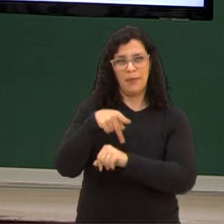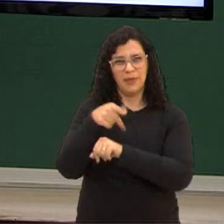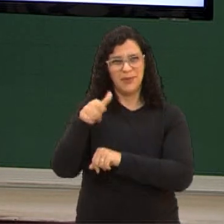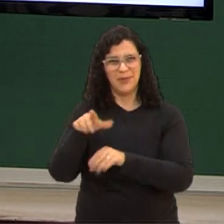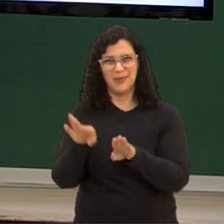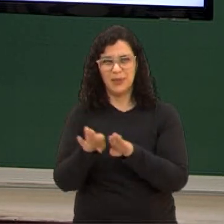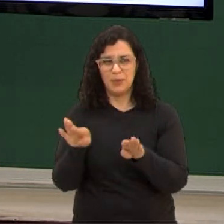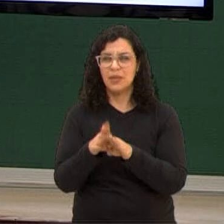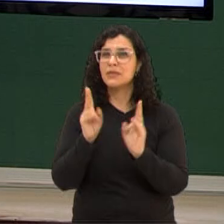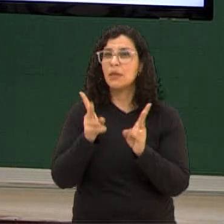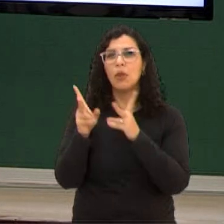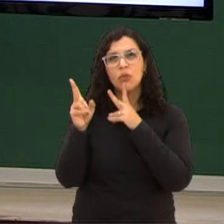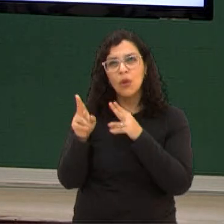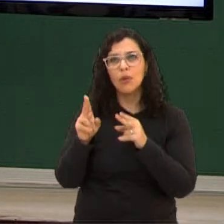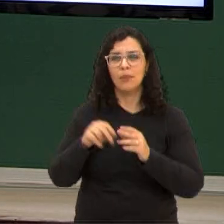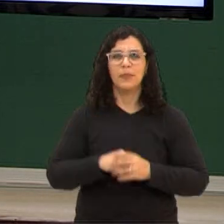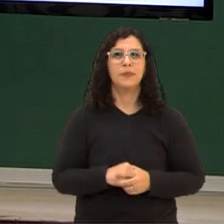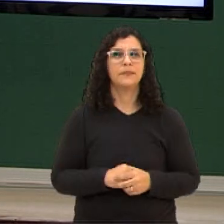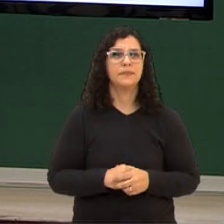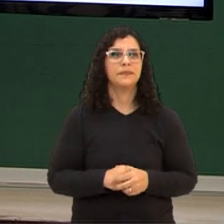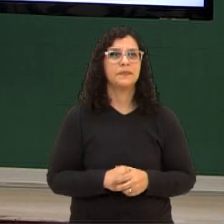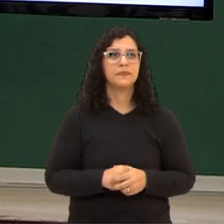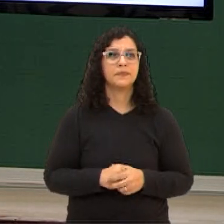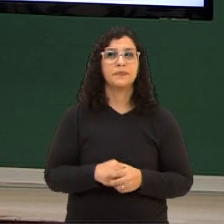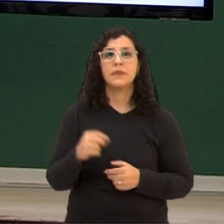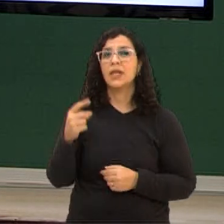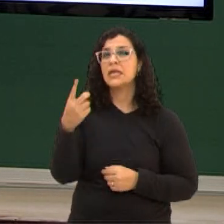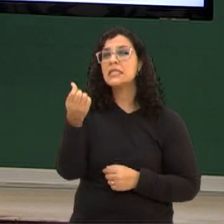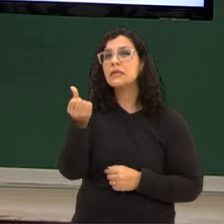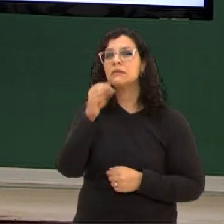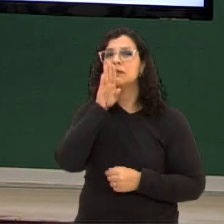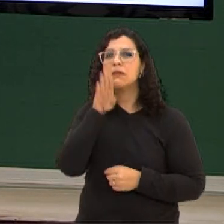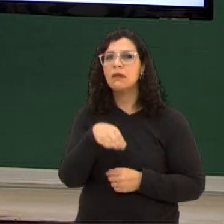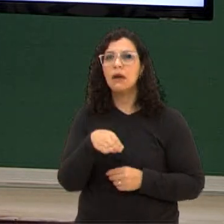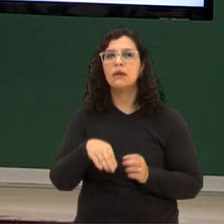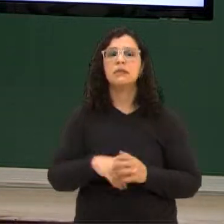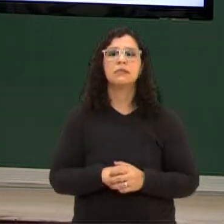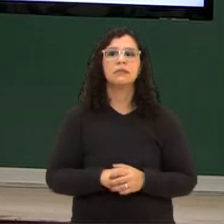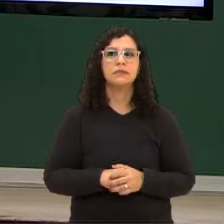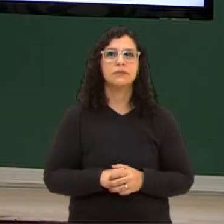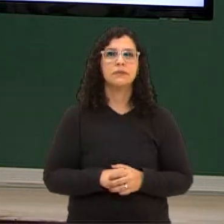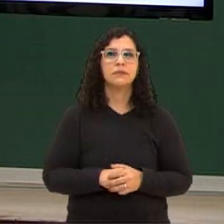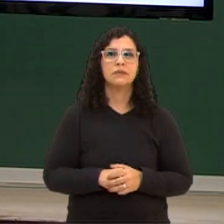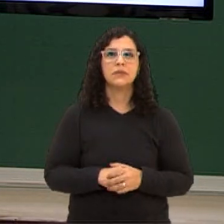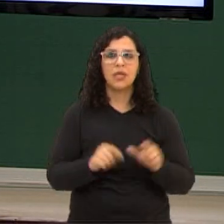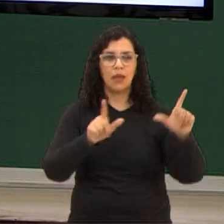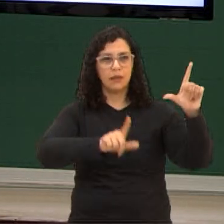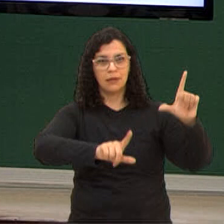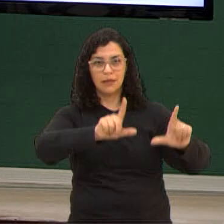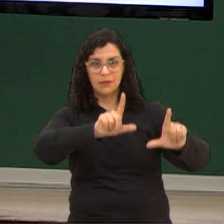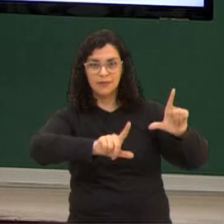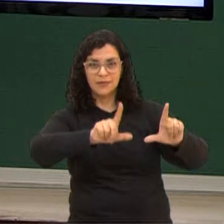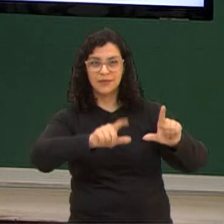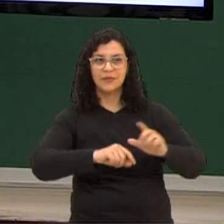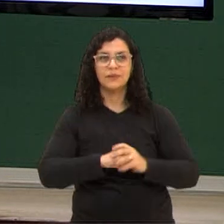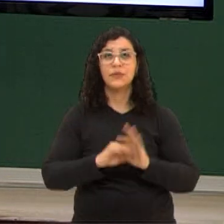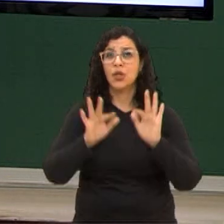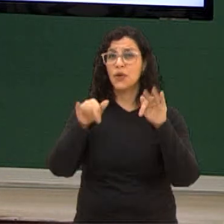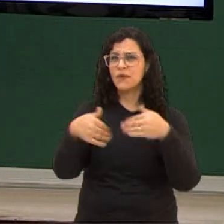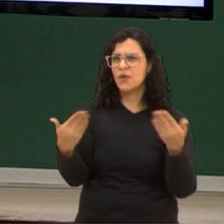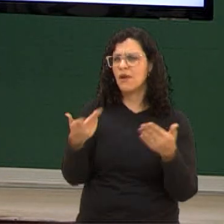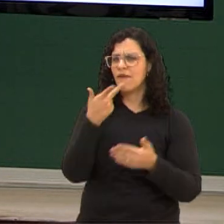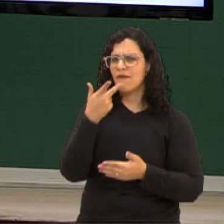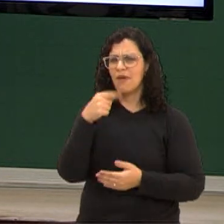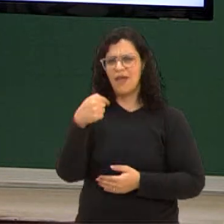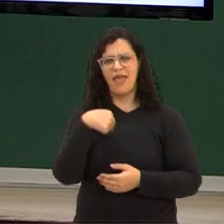sonequinha depois do almoço, tá, gente? Lá às 18, né? Então, às 6 da tarde, assistir a televisão. E aqui, por fim, ele